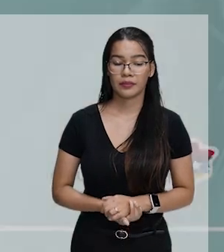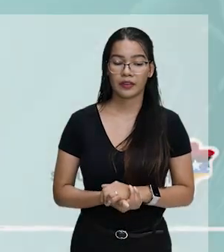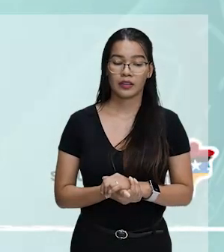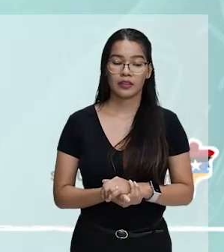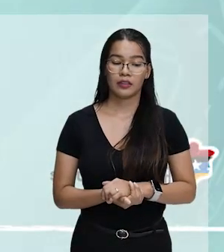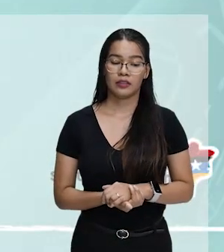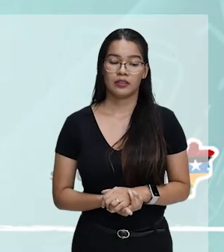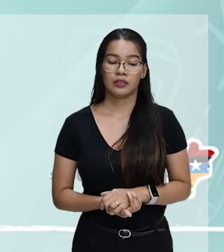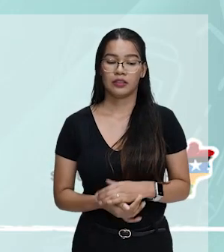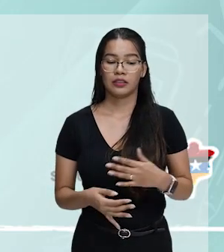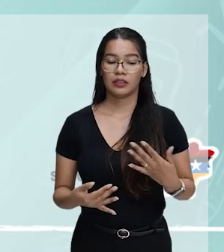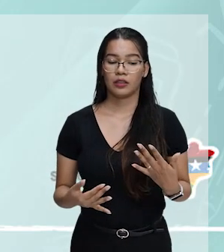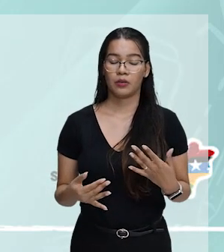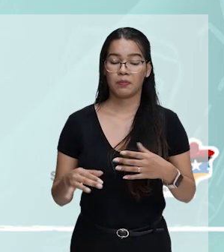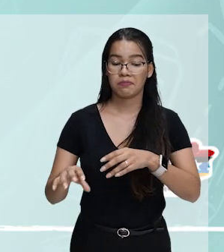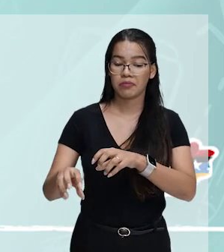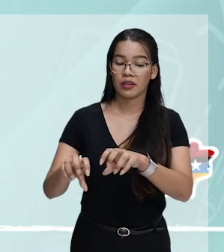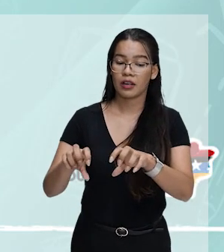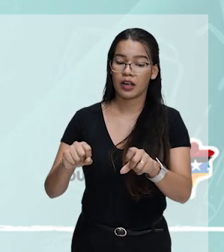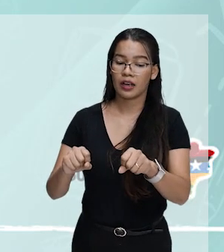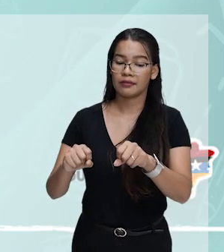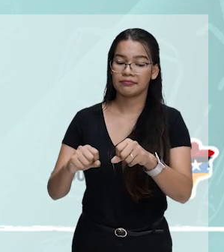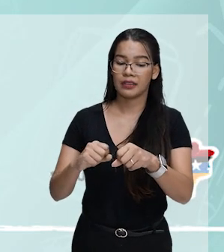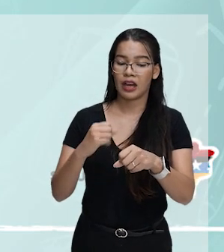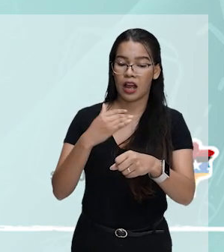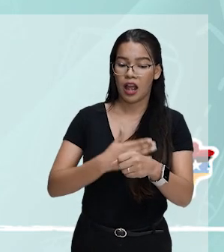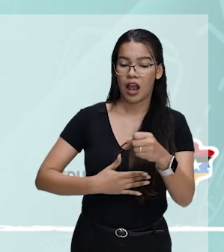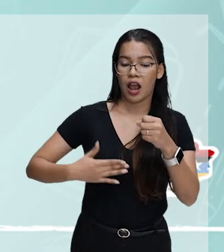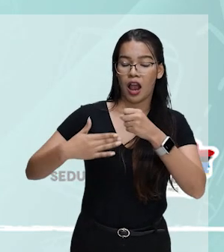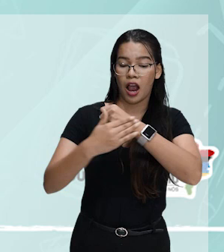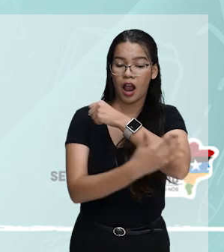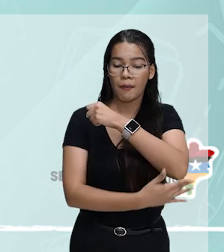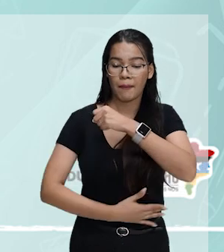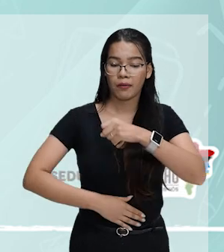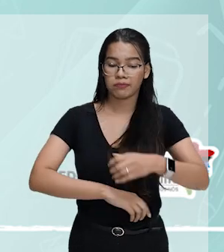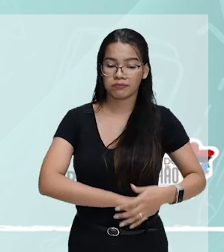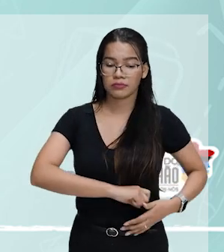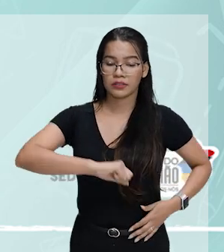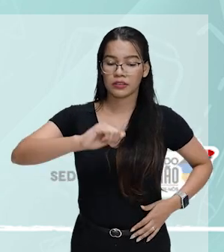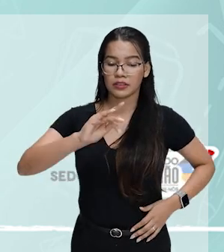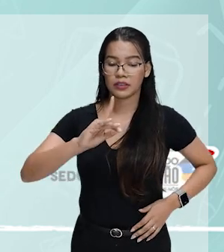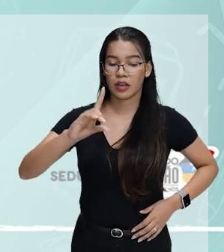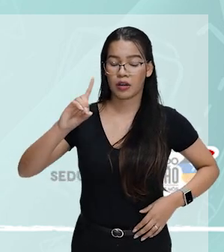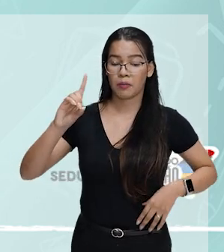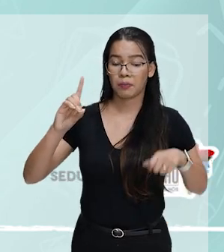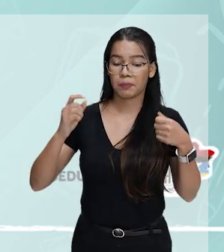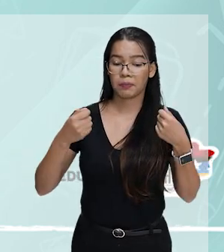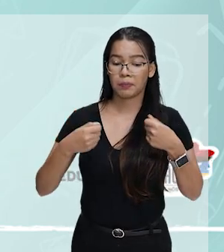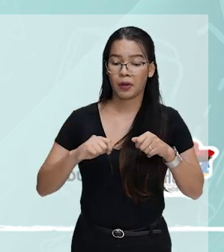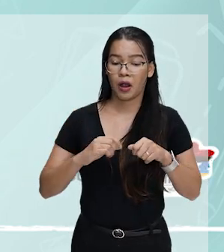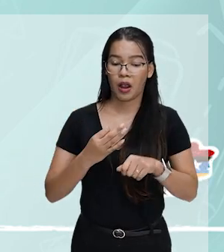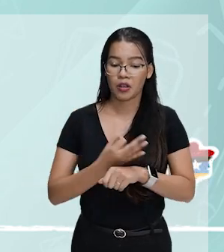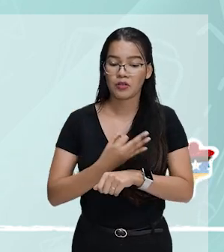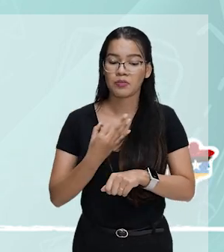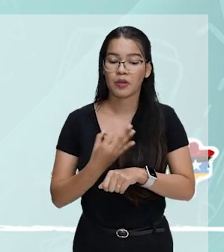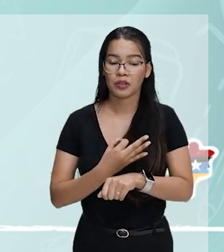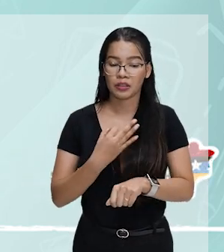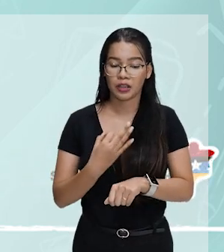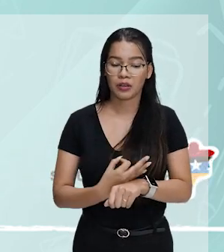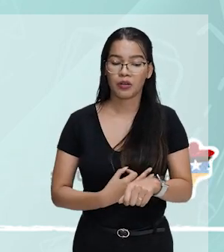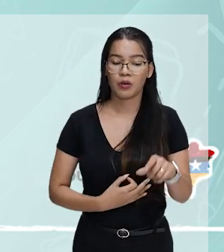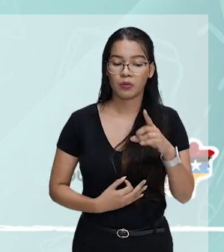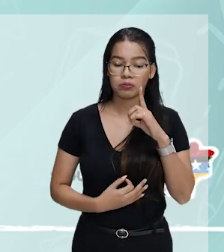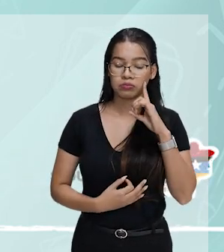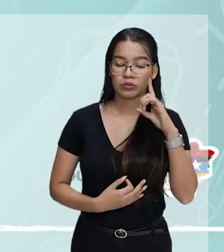Tomai, portanto, a armadura de Deus, para que possais resistir nos dias maus e